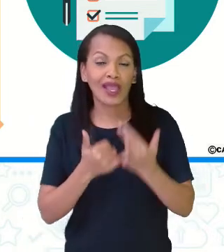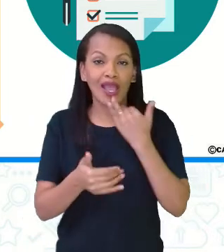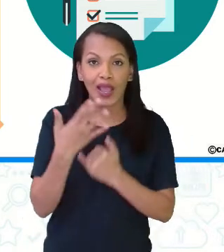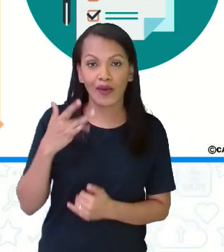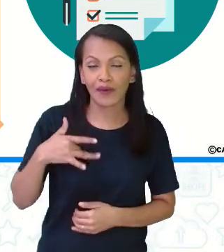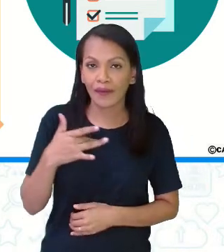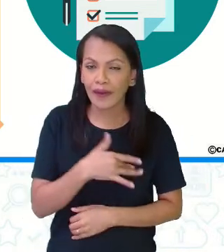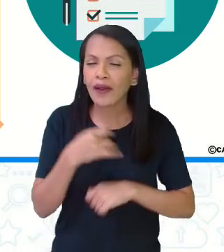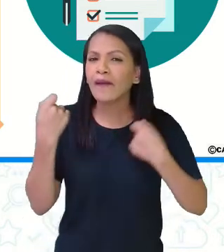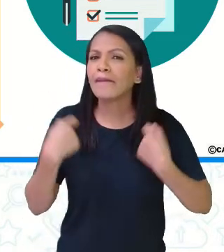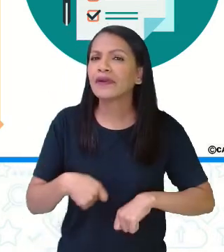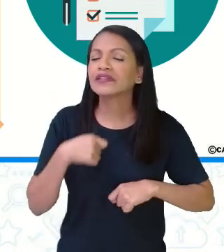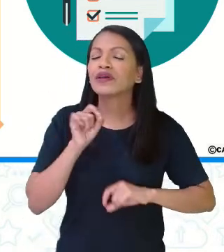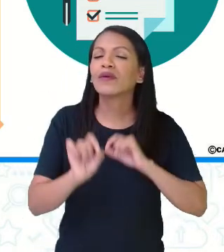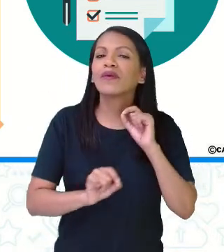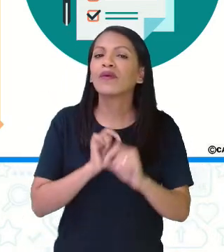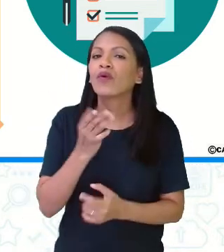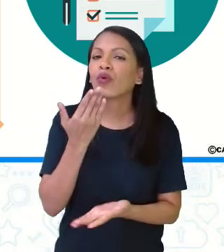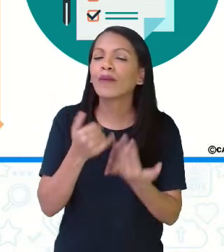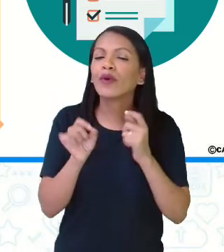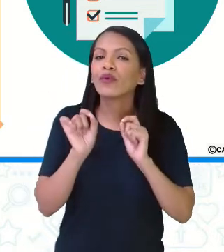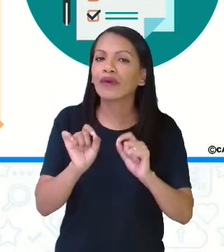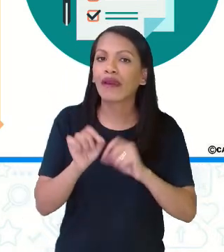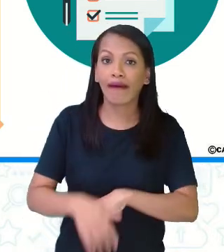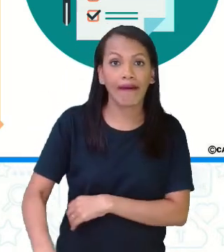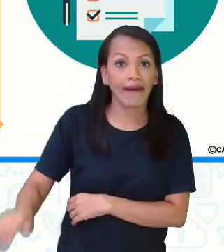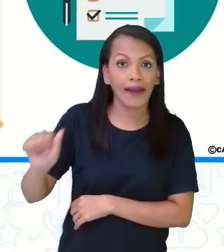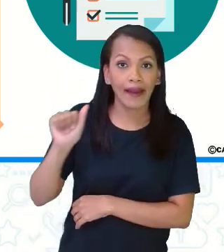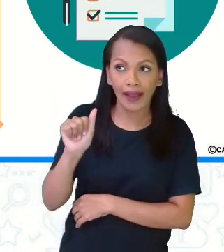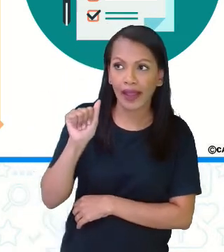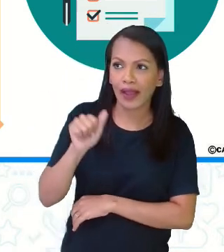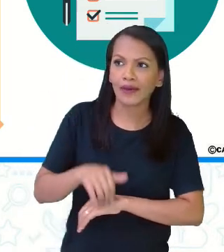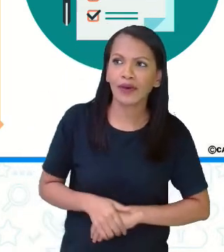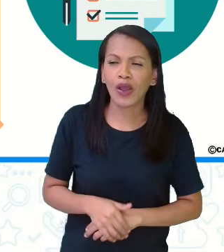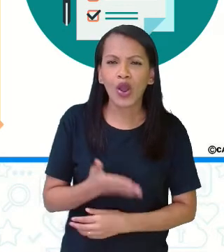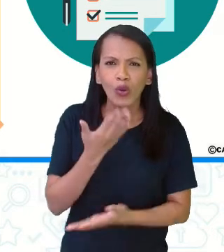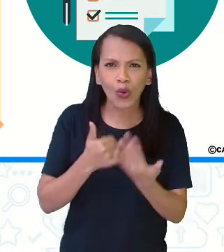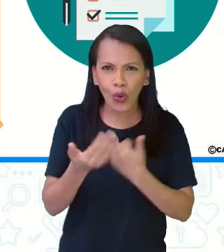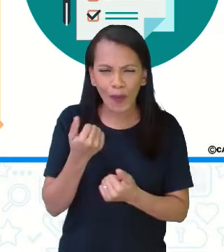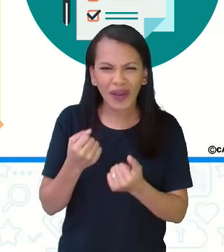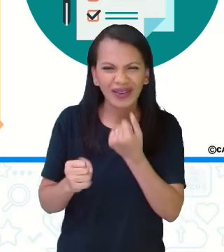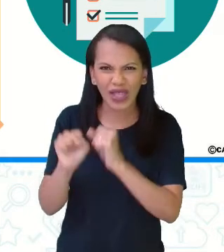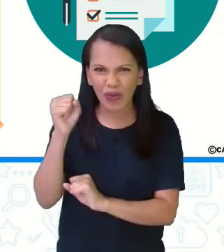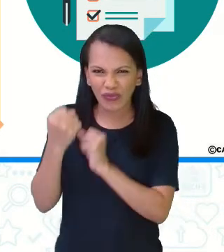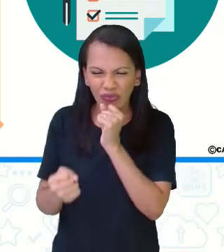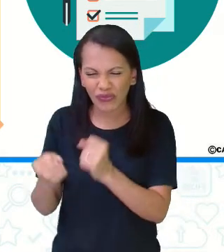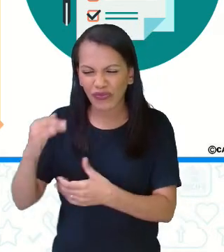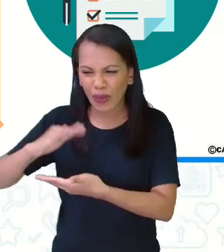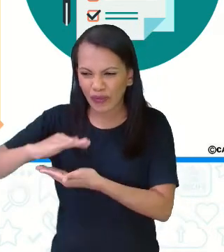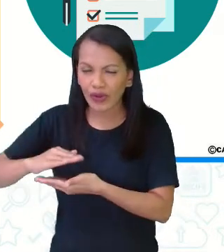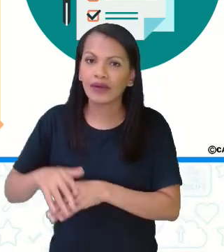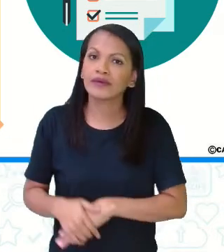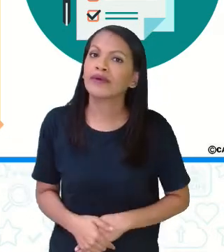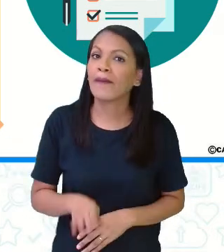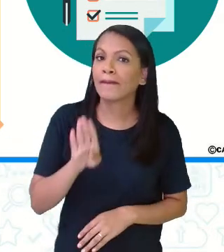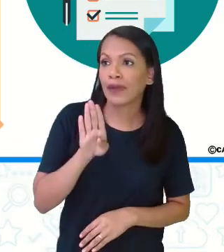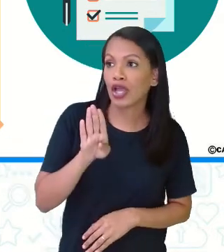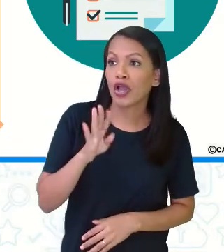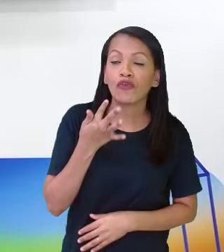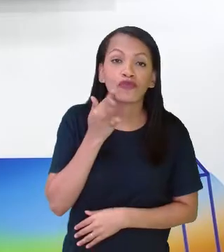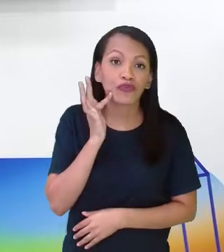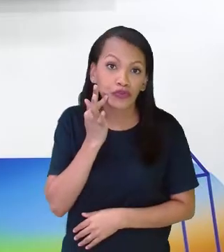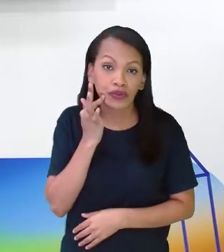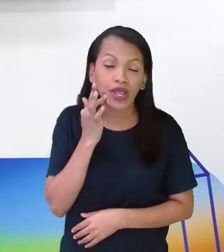devemos consumir diariamente. Letra A, alimentos industrializados ou letra B, frutas, verduras e legumes. E